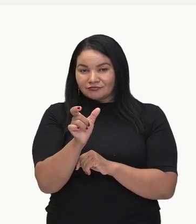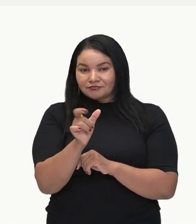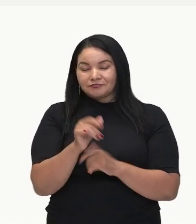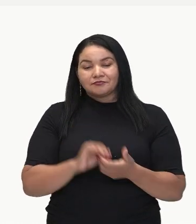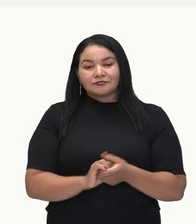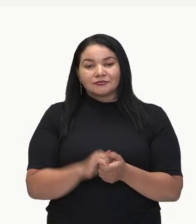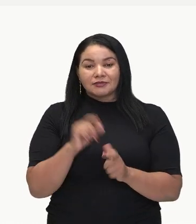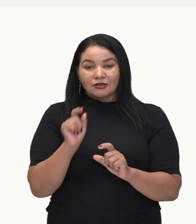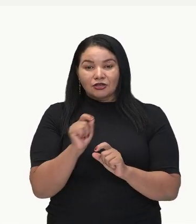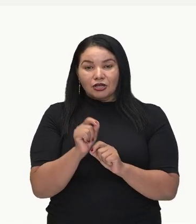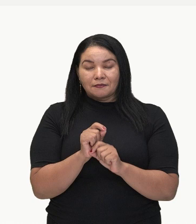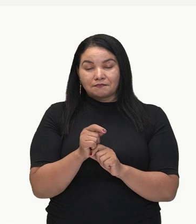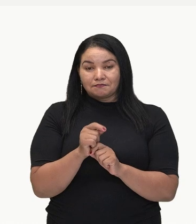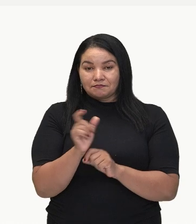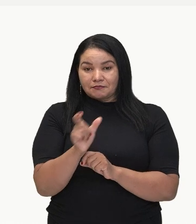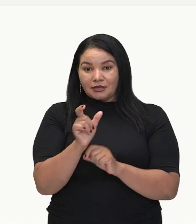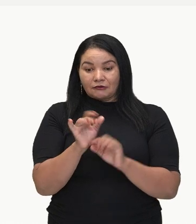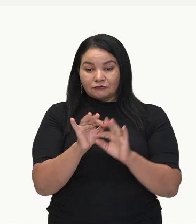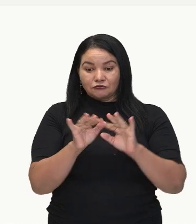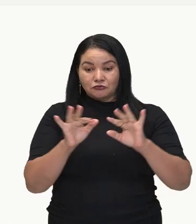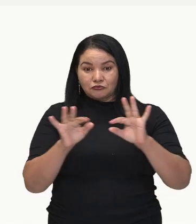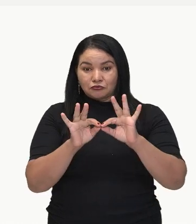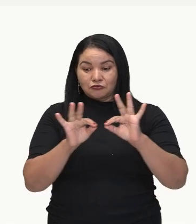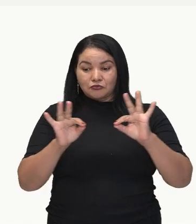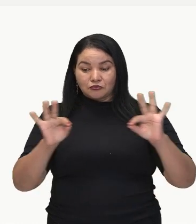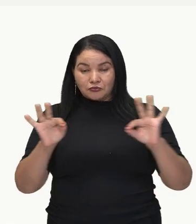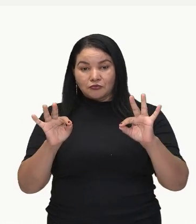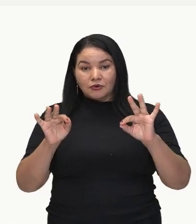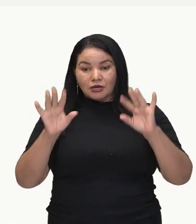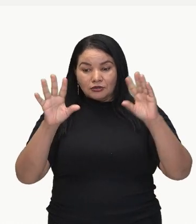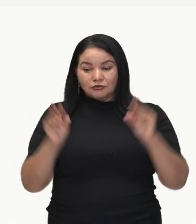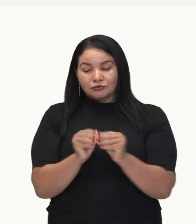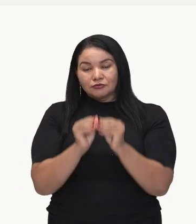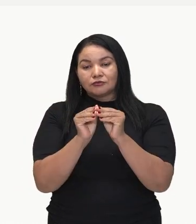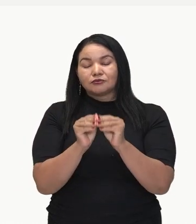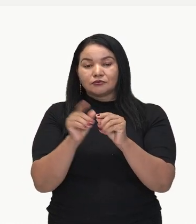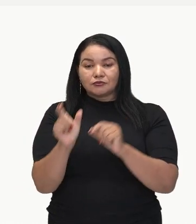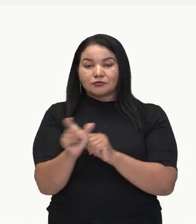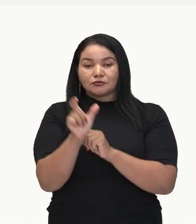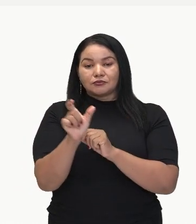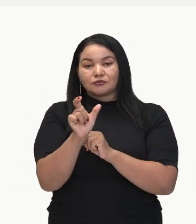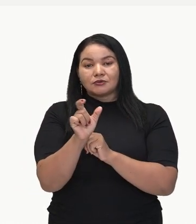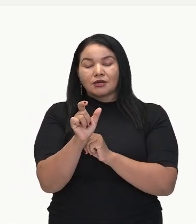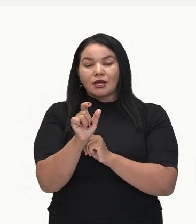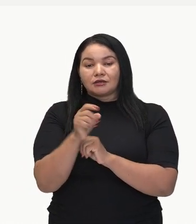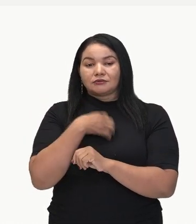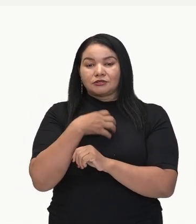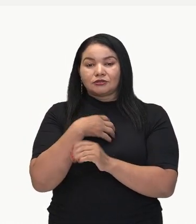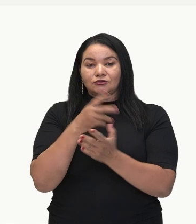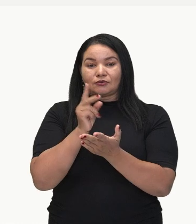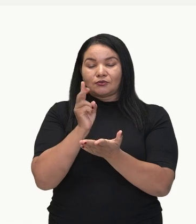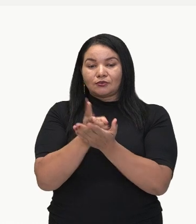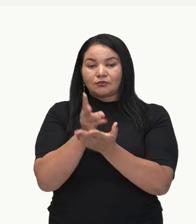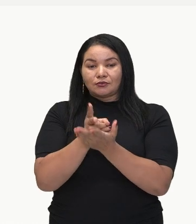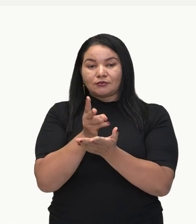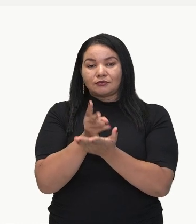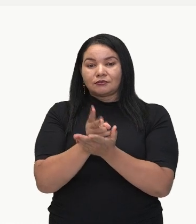na redução de uma palavra, de uma determinada palavra, sem que isso lhe altere o sentido. Se você